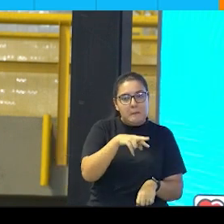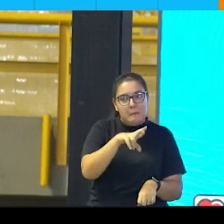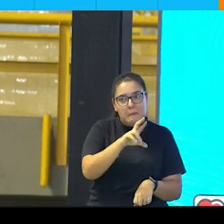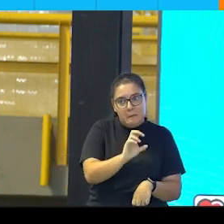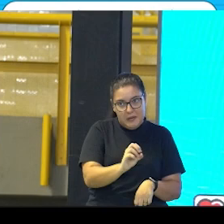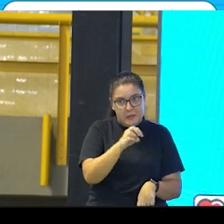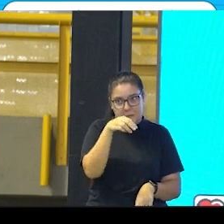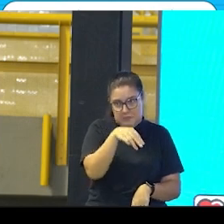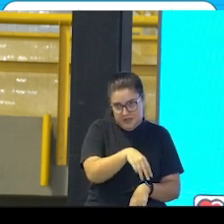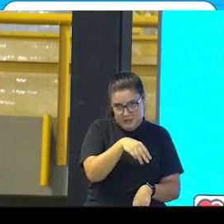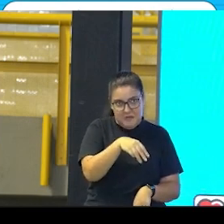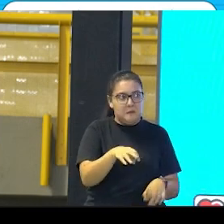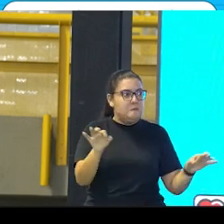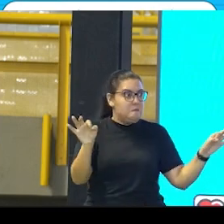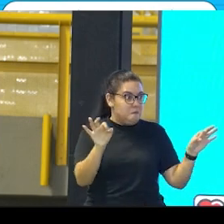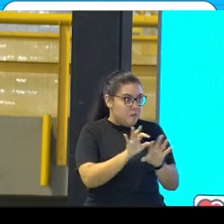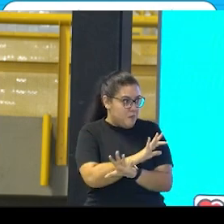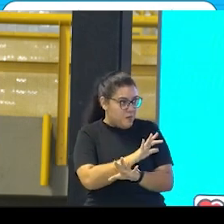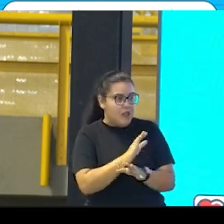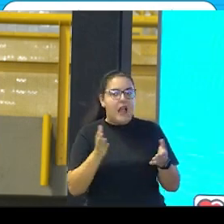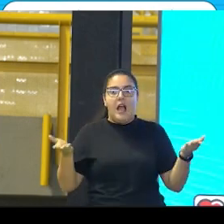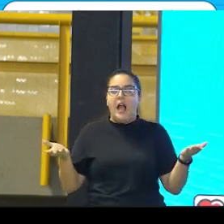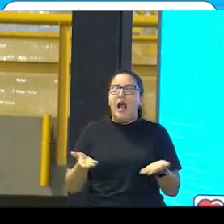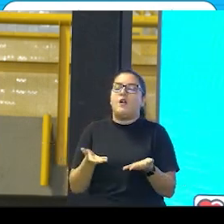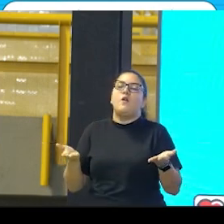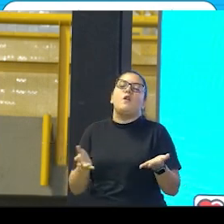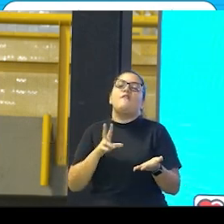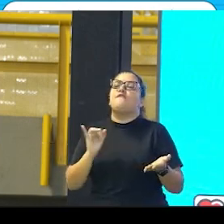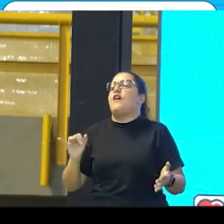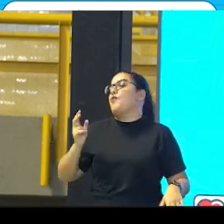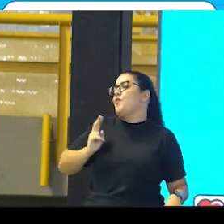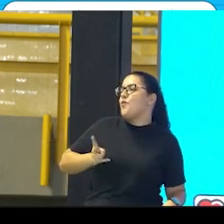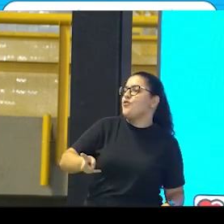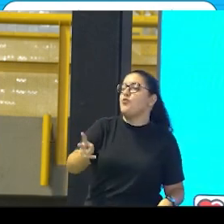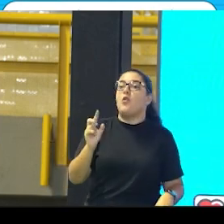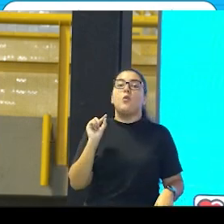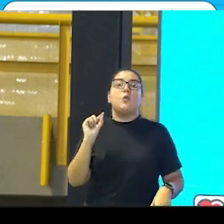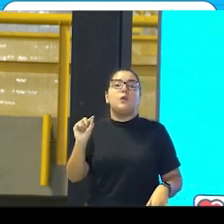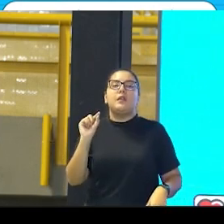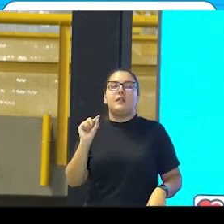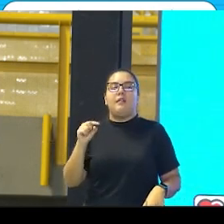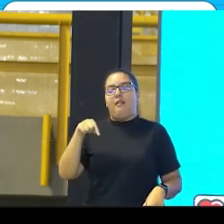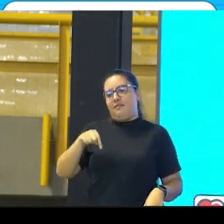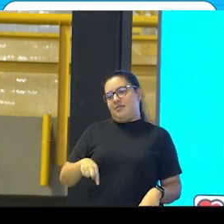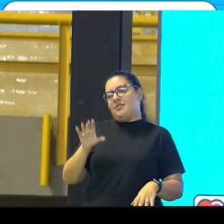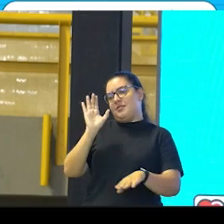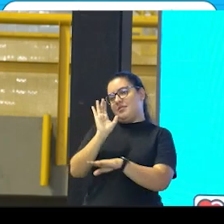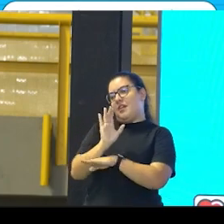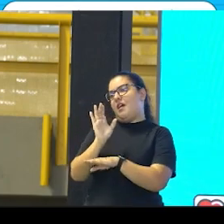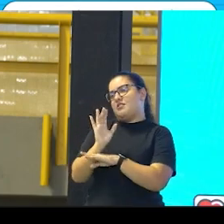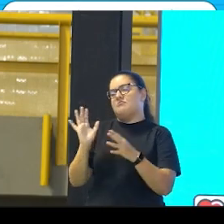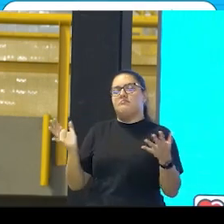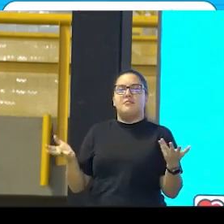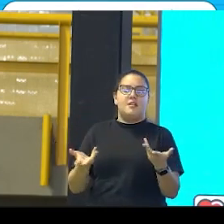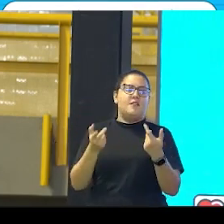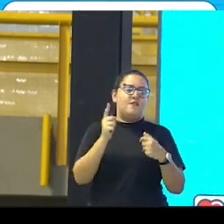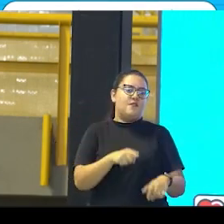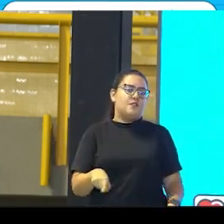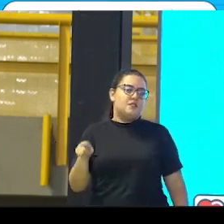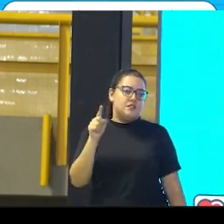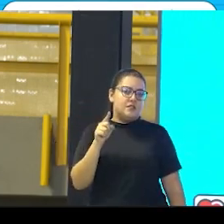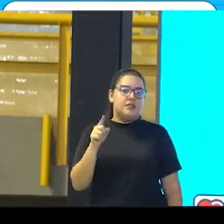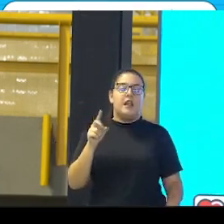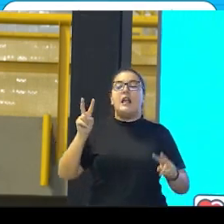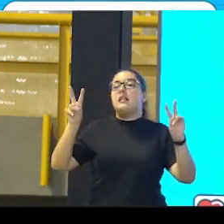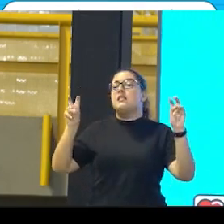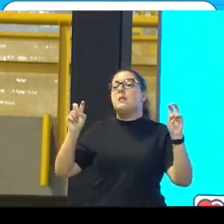né? E vamos abrilhantar, vamos continuar brilhantando essa tarde de vocês com